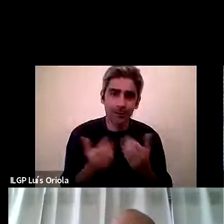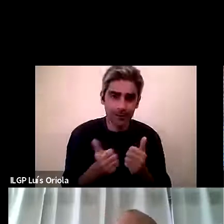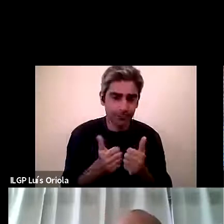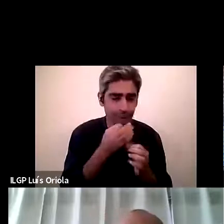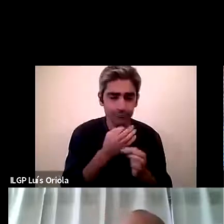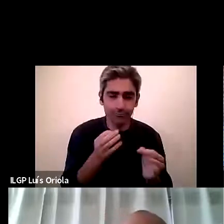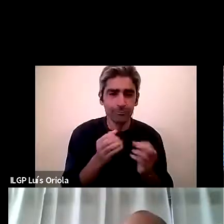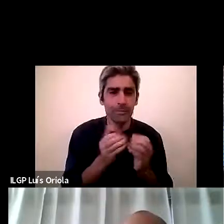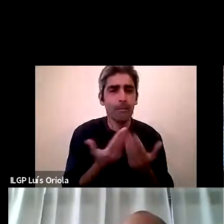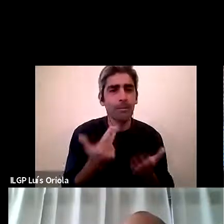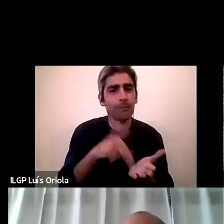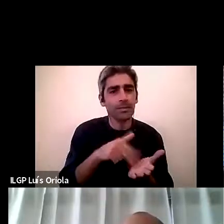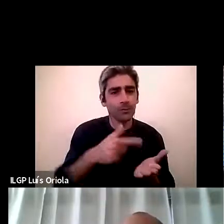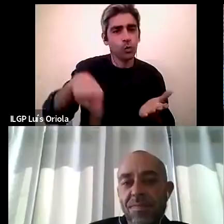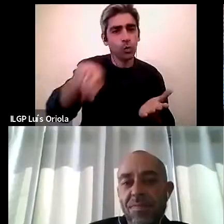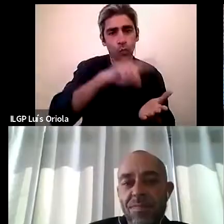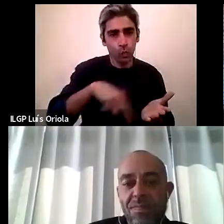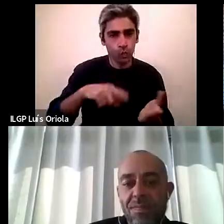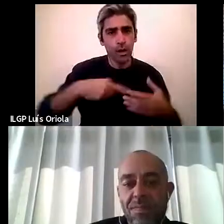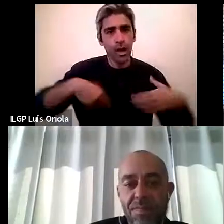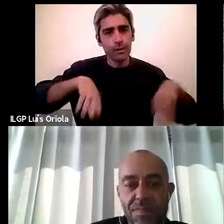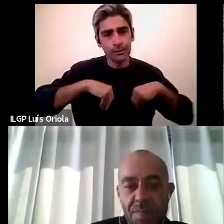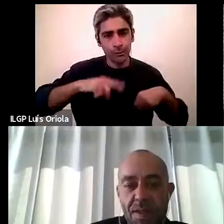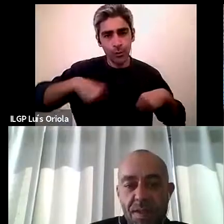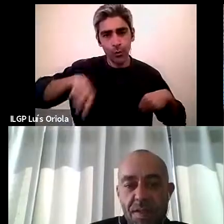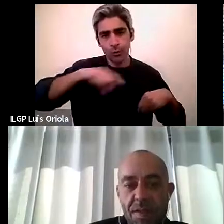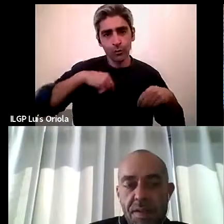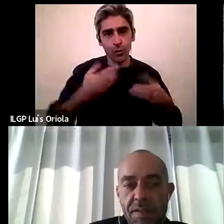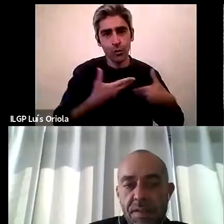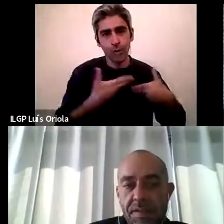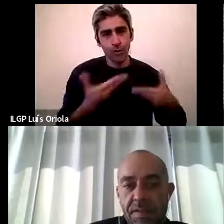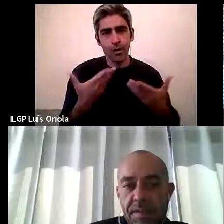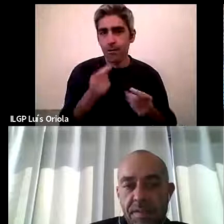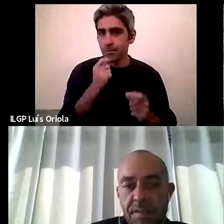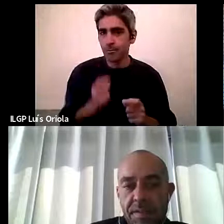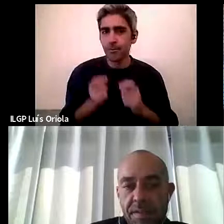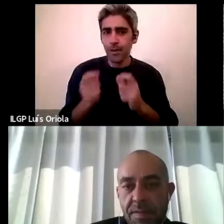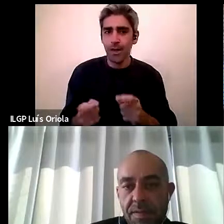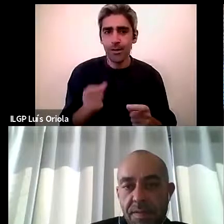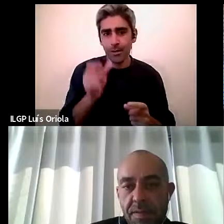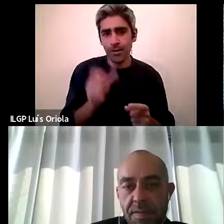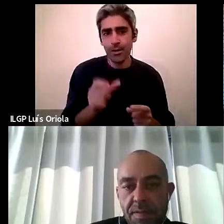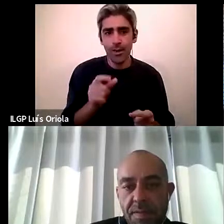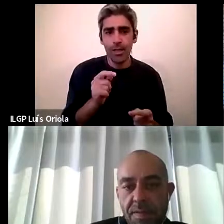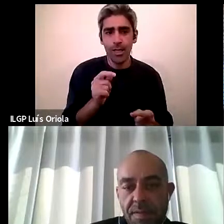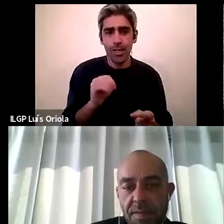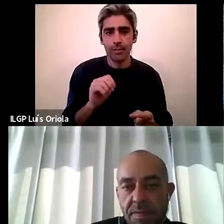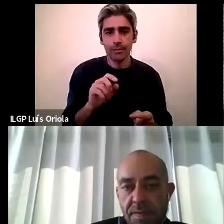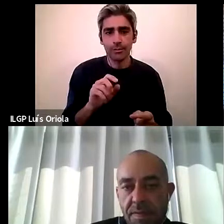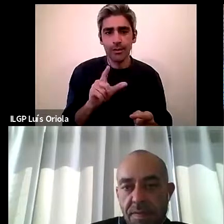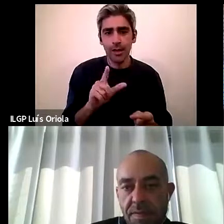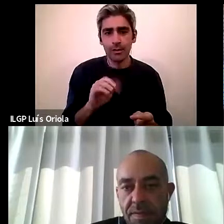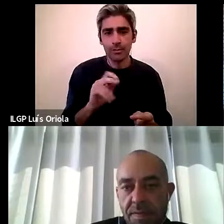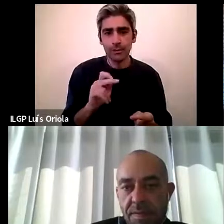de todos e por terem aceito o nosso convite, e agora passaria a palavra à Elsabel para fazer